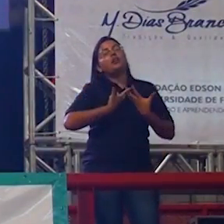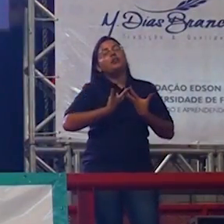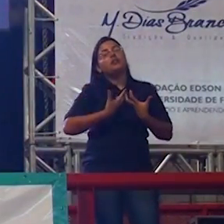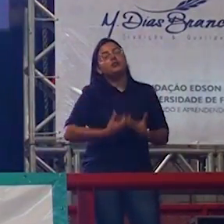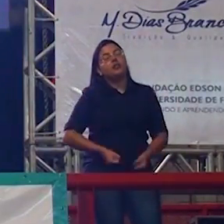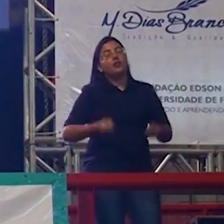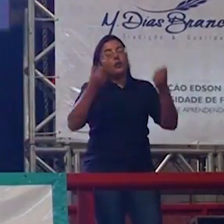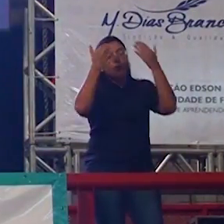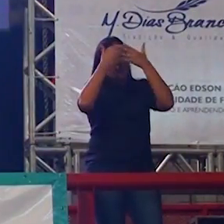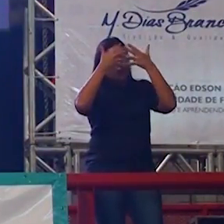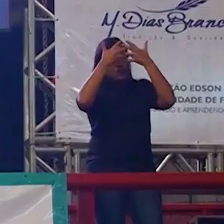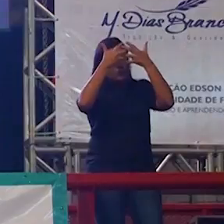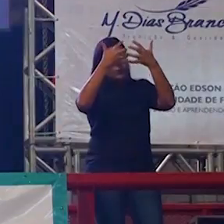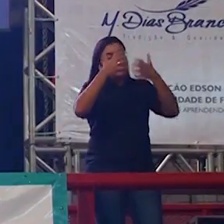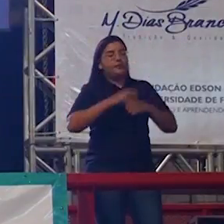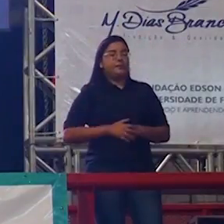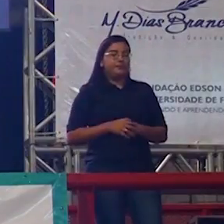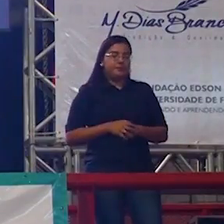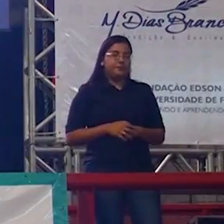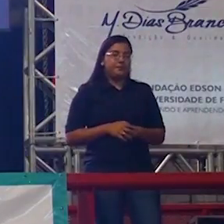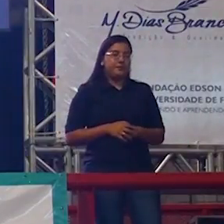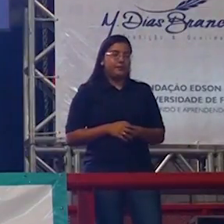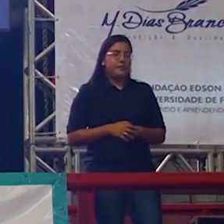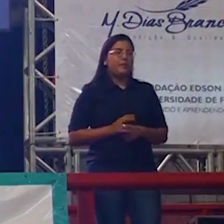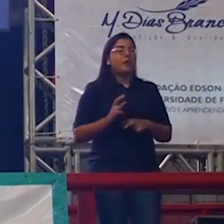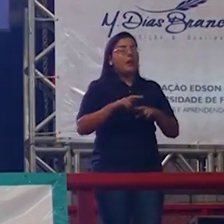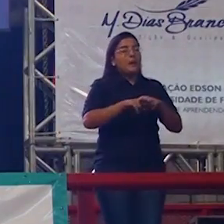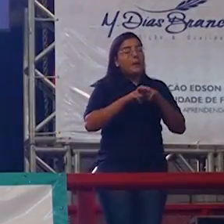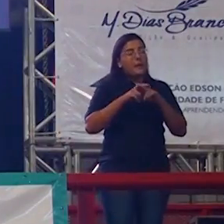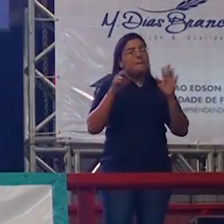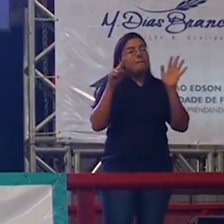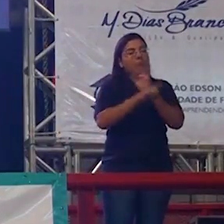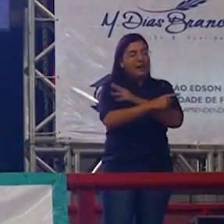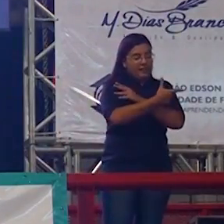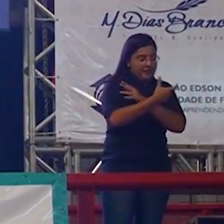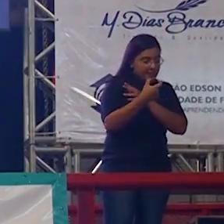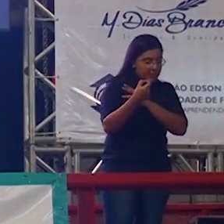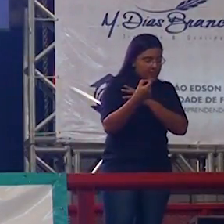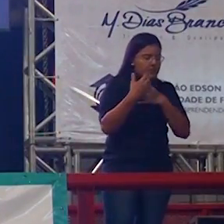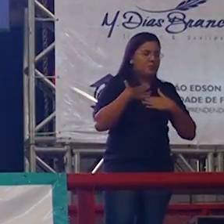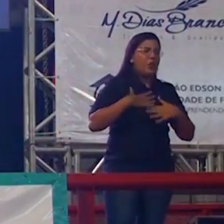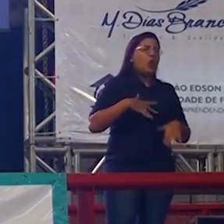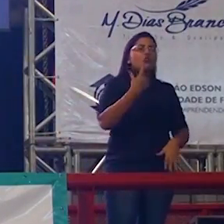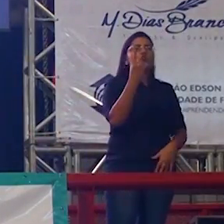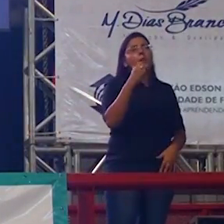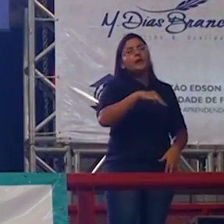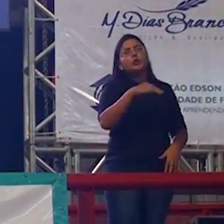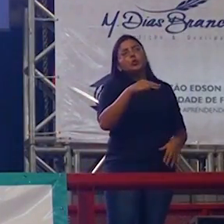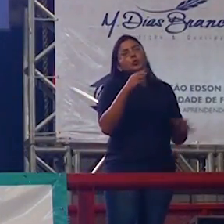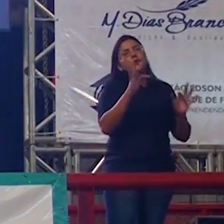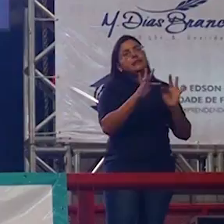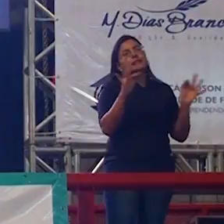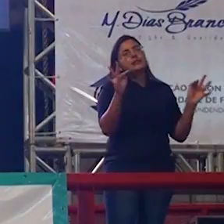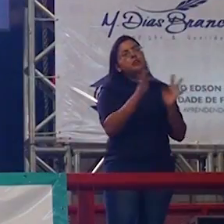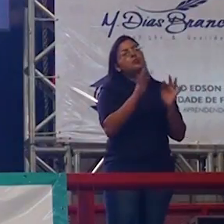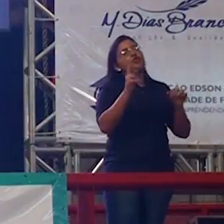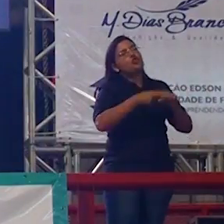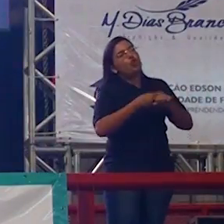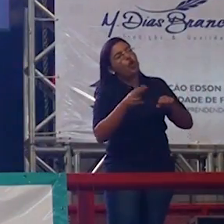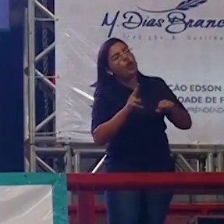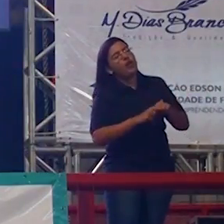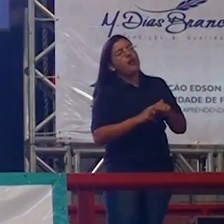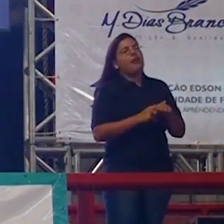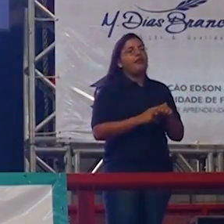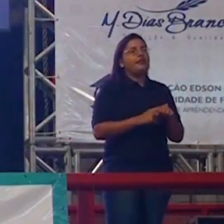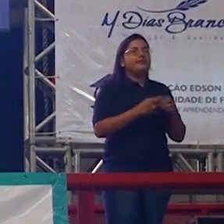no desespero, ok? Então pare na questão 20, dê uma paradinha de 1 minuto mesmo, para comer um chocolatezinho, uma